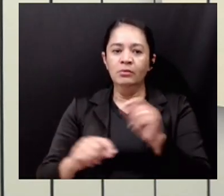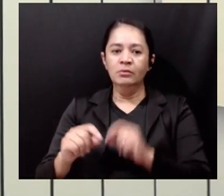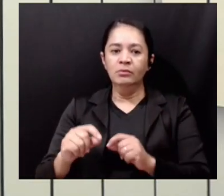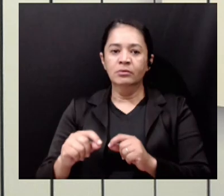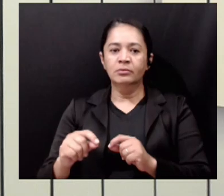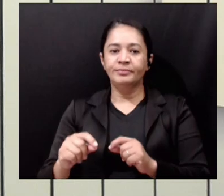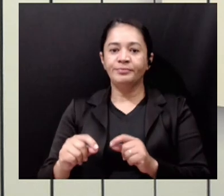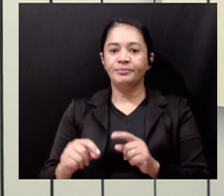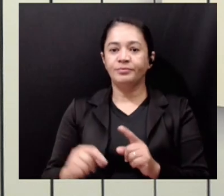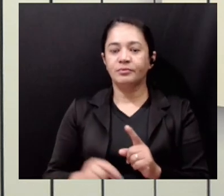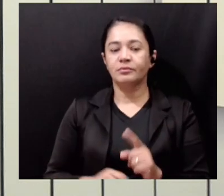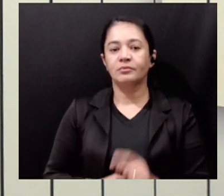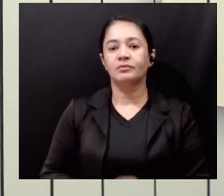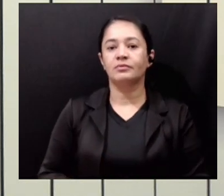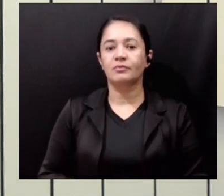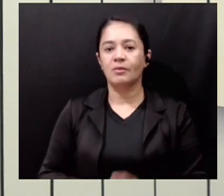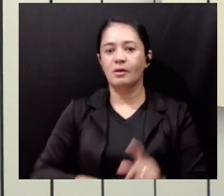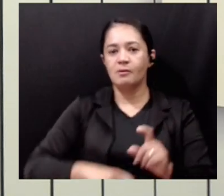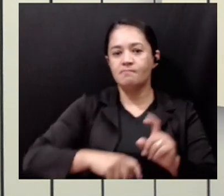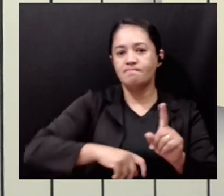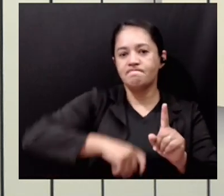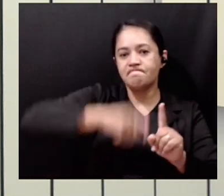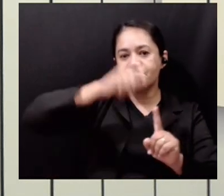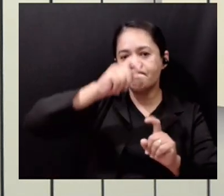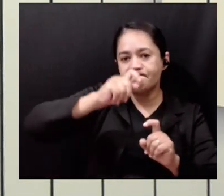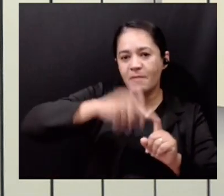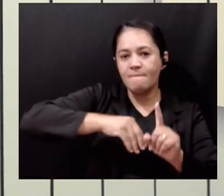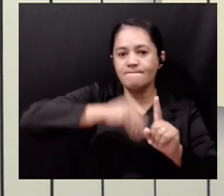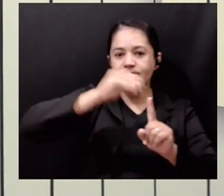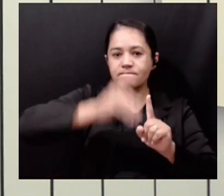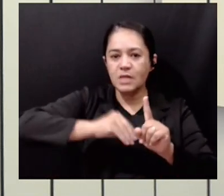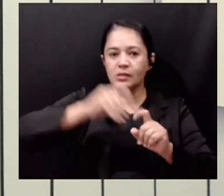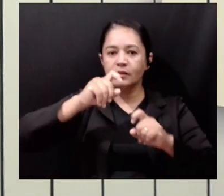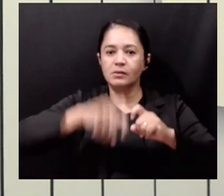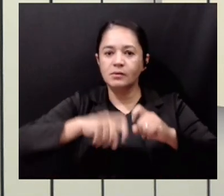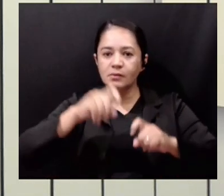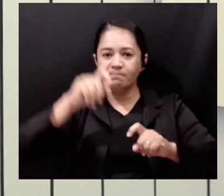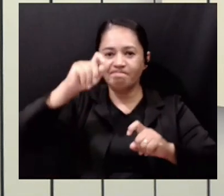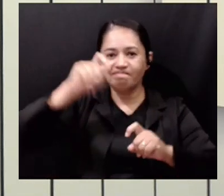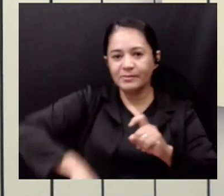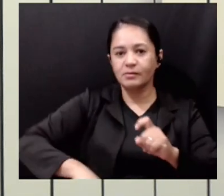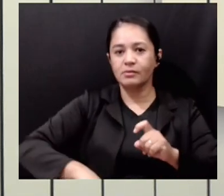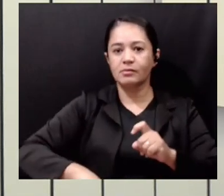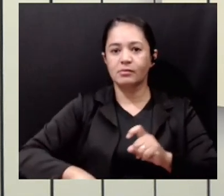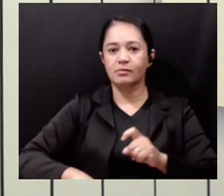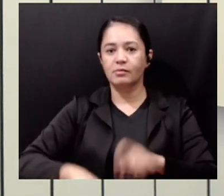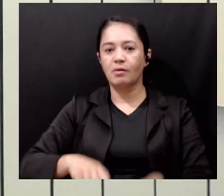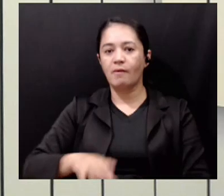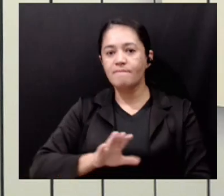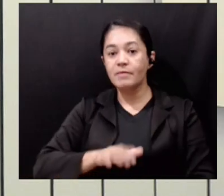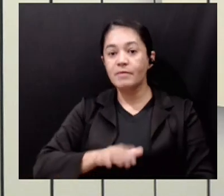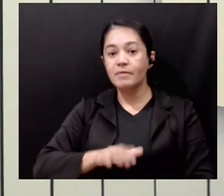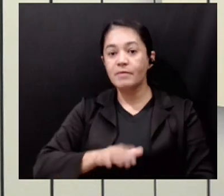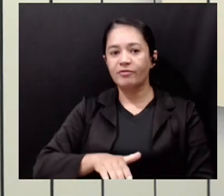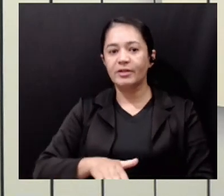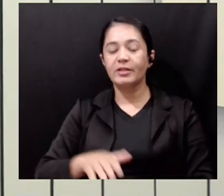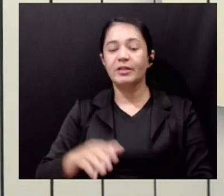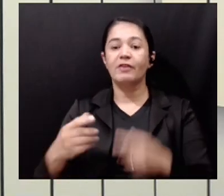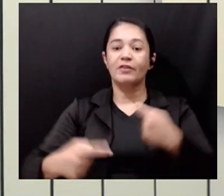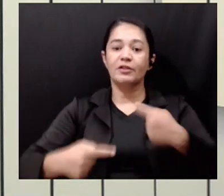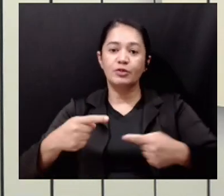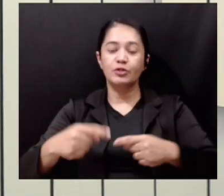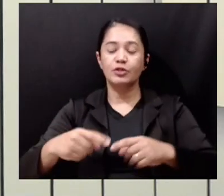e a exploração sexual de crianças e adolescentes, que aqui em Campinas vai debater o assunto com especialistas e a